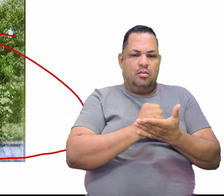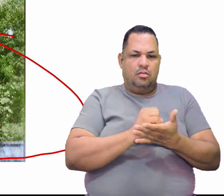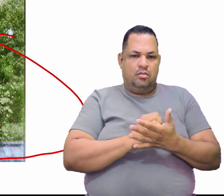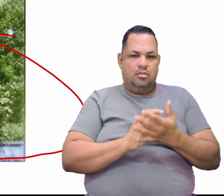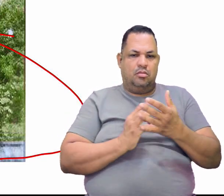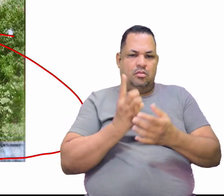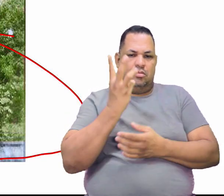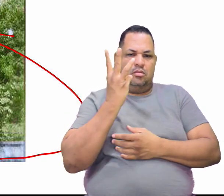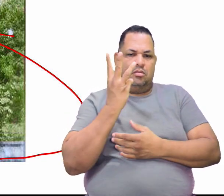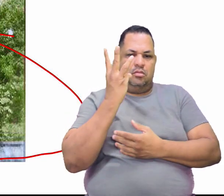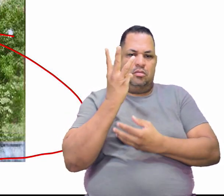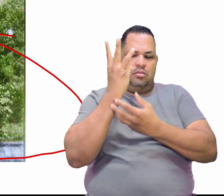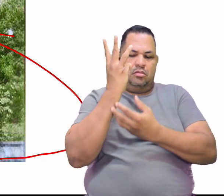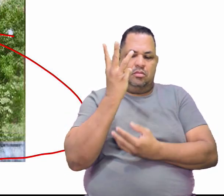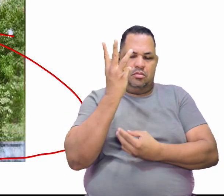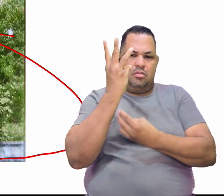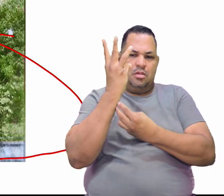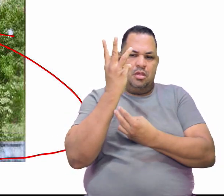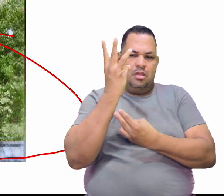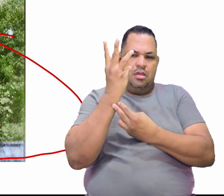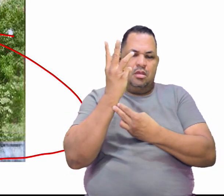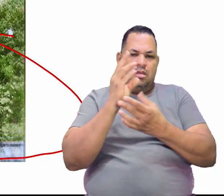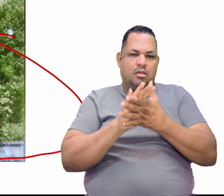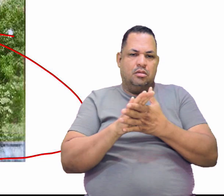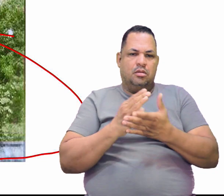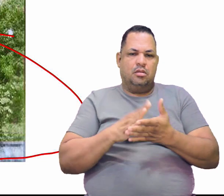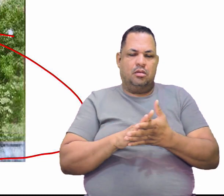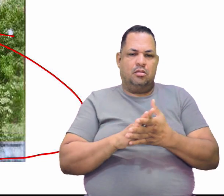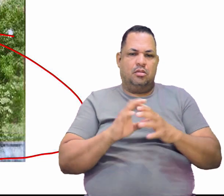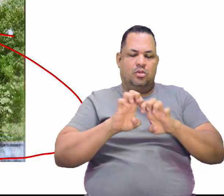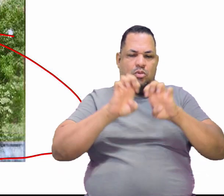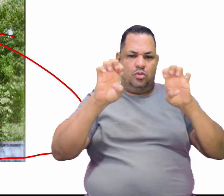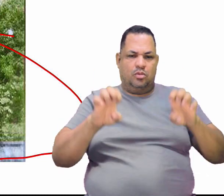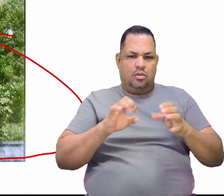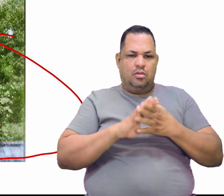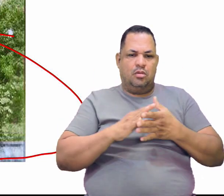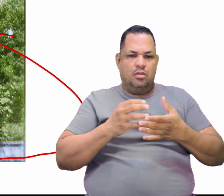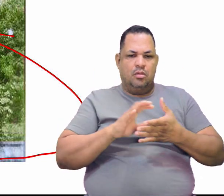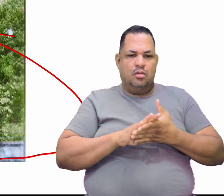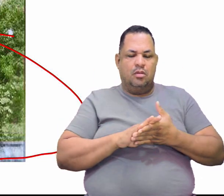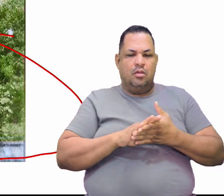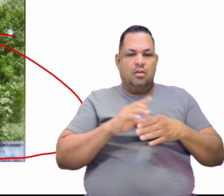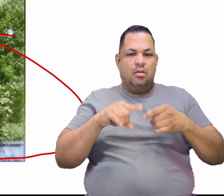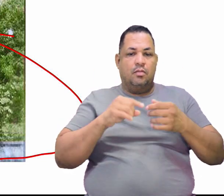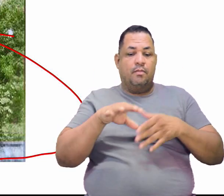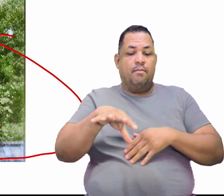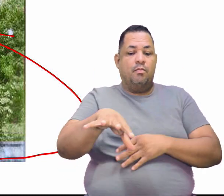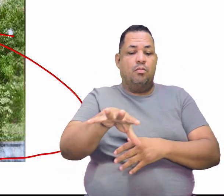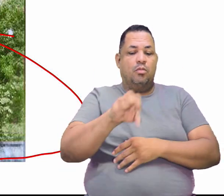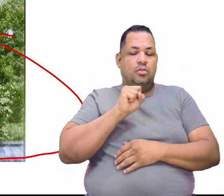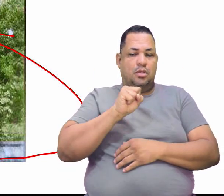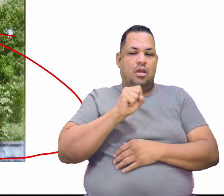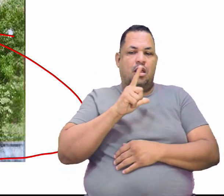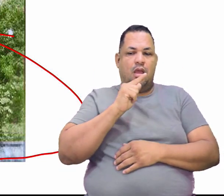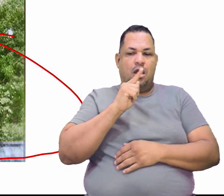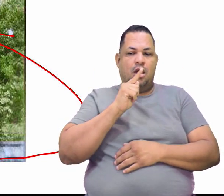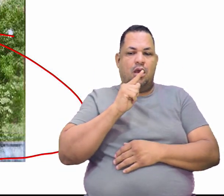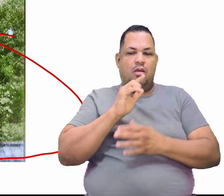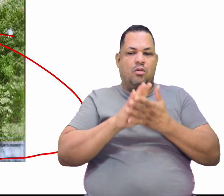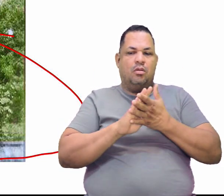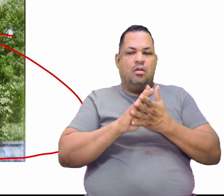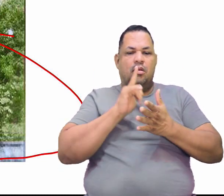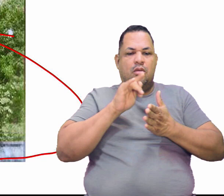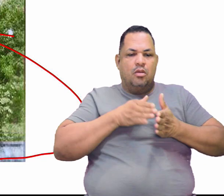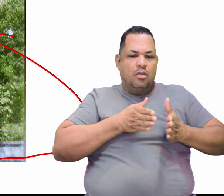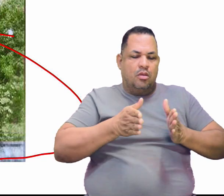3 caixas d'água uma estrutura que bombeava a água lá do Rio Madeira. Porto Velho era